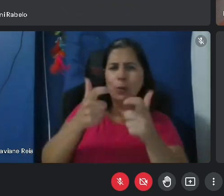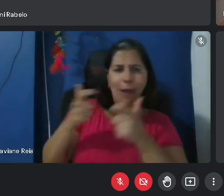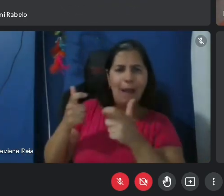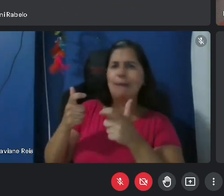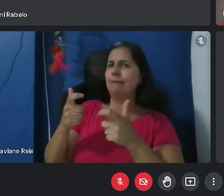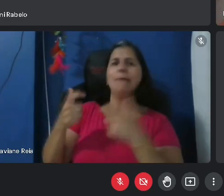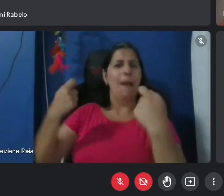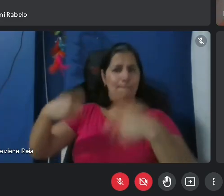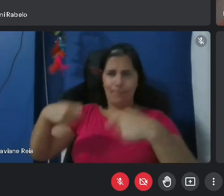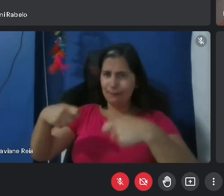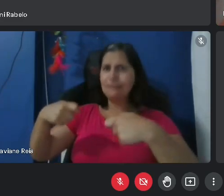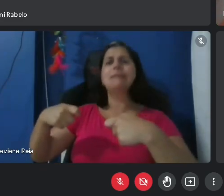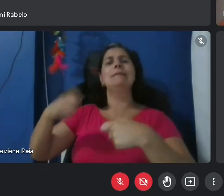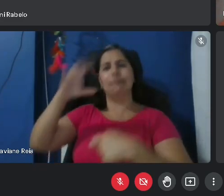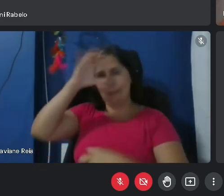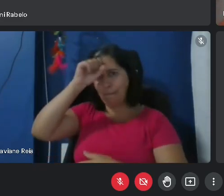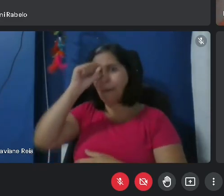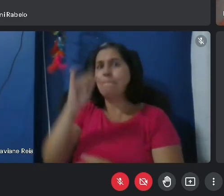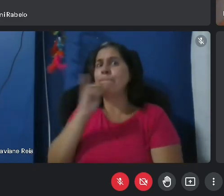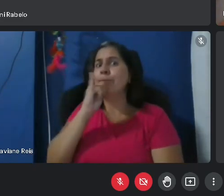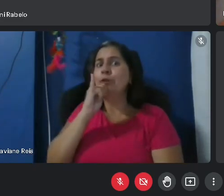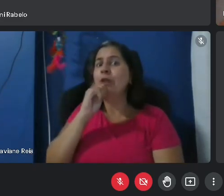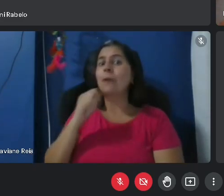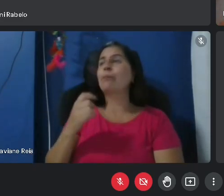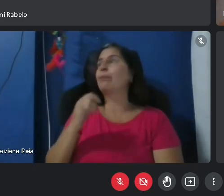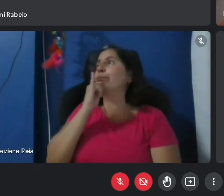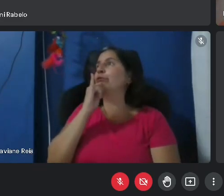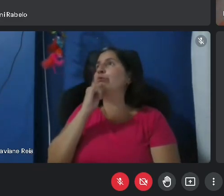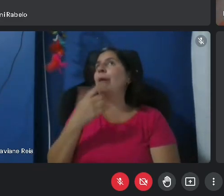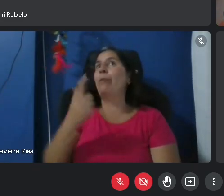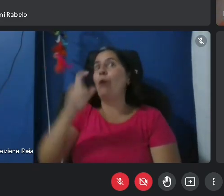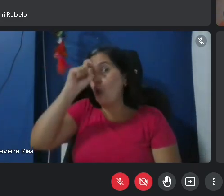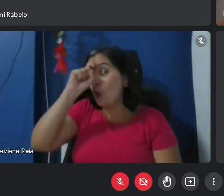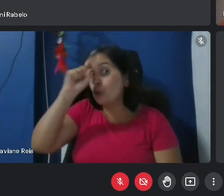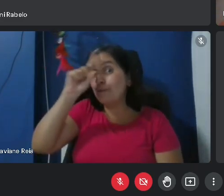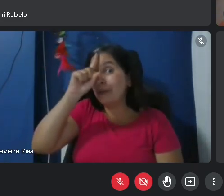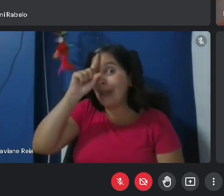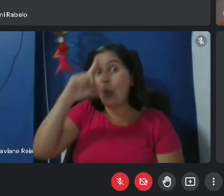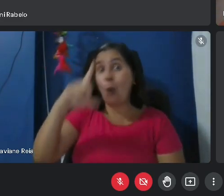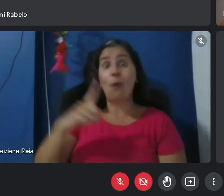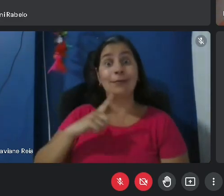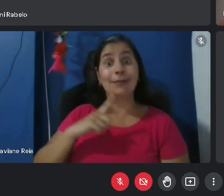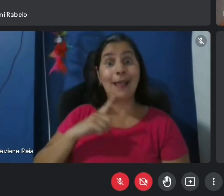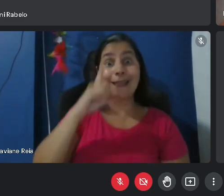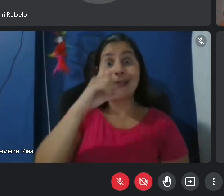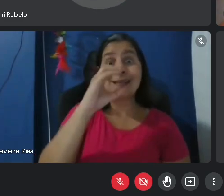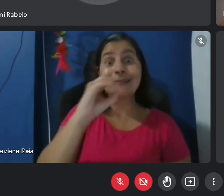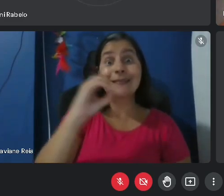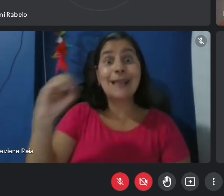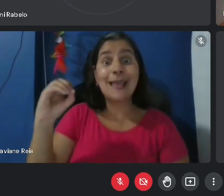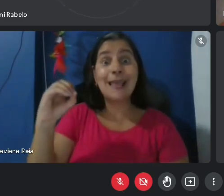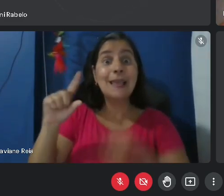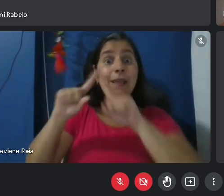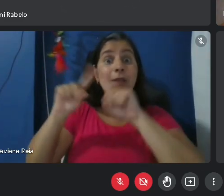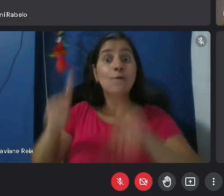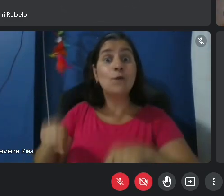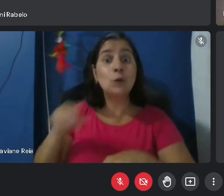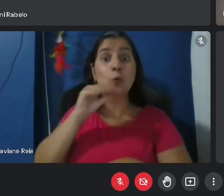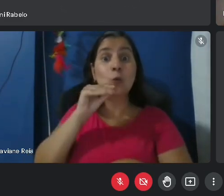área jurídica, em todos os âmbitos, é necessário. Por exemplo, nos hospitais,